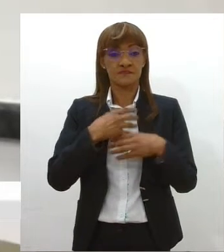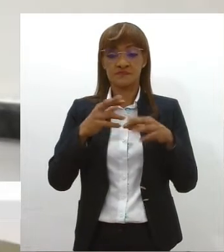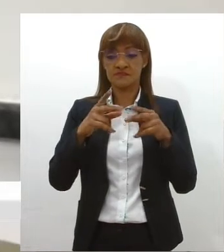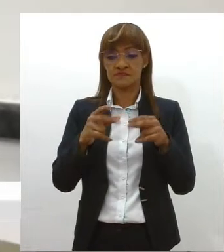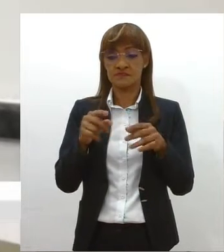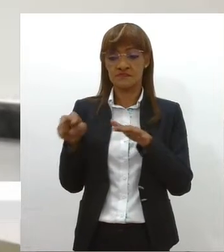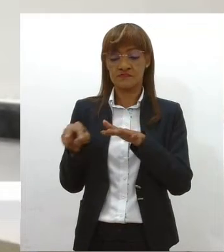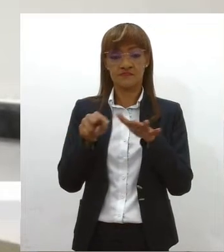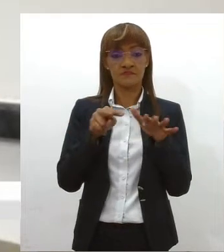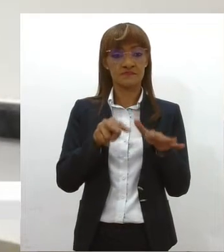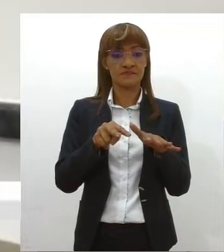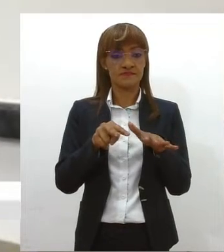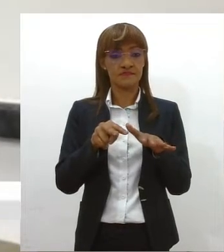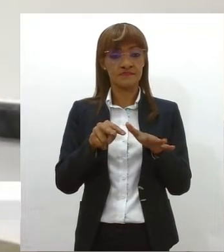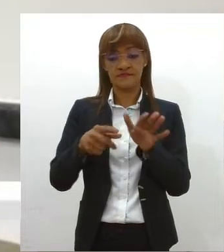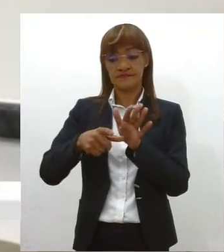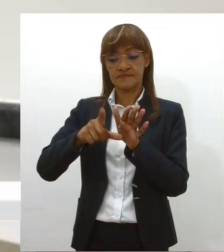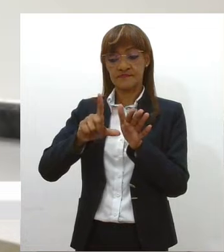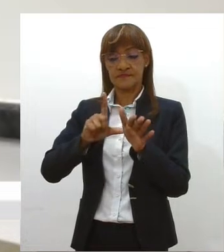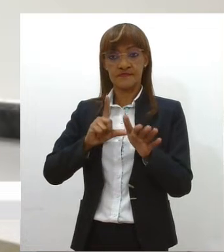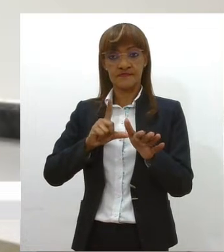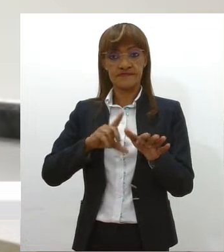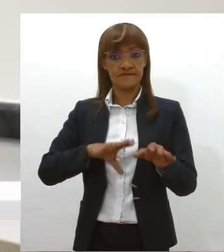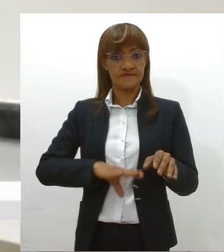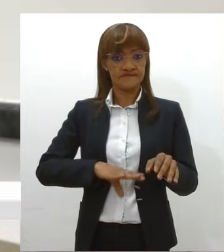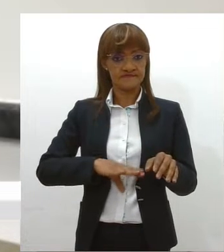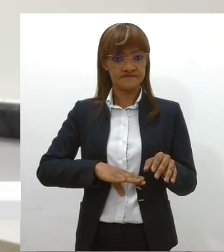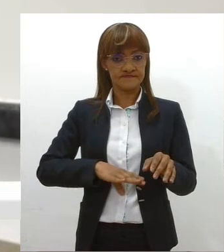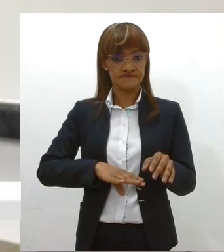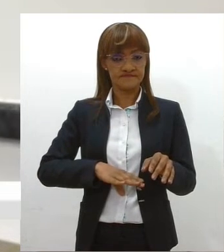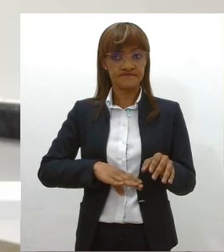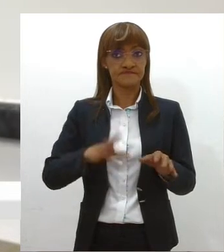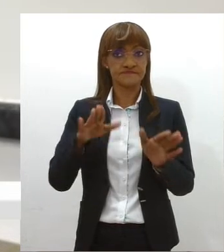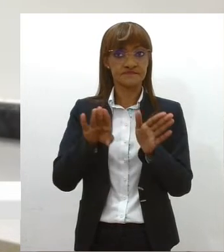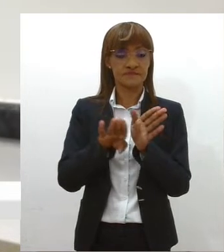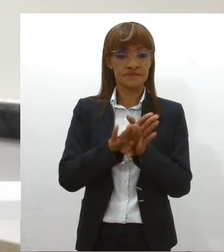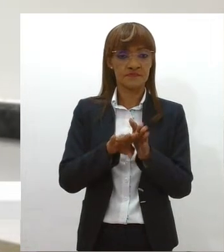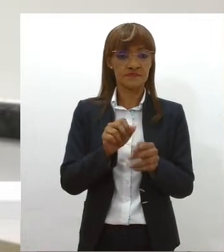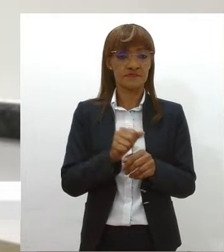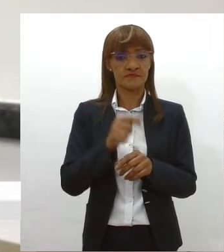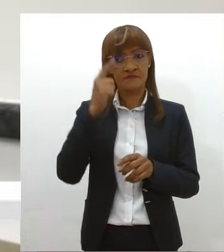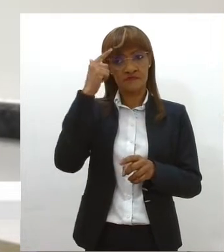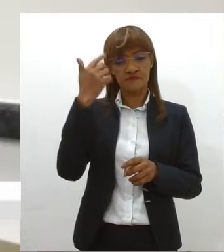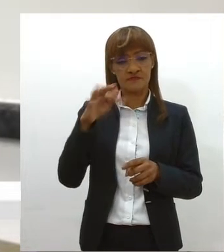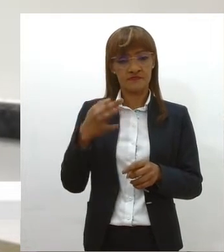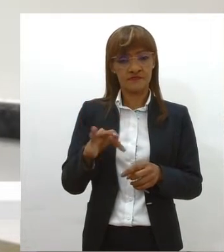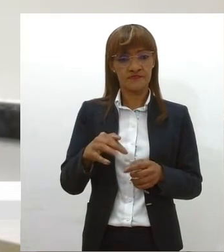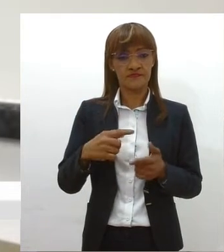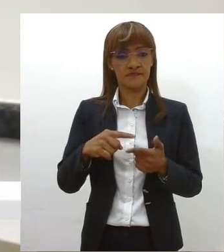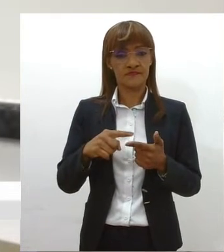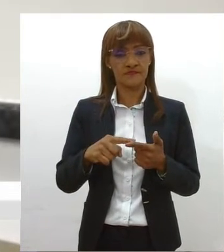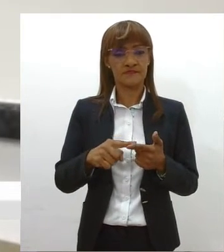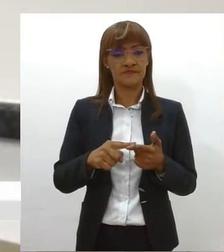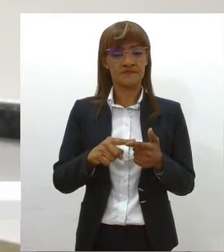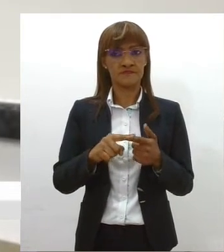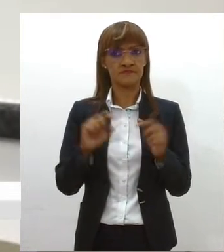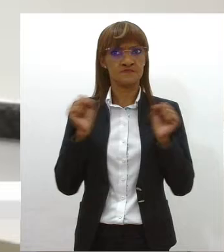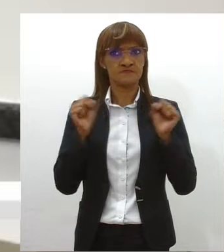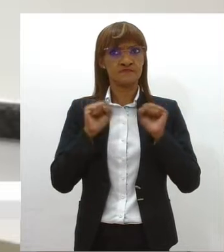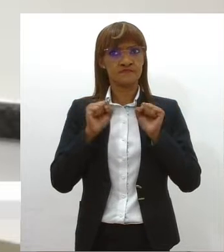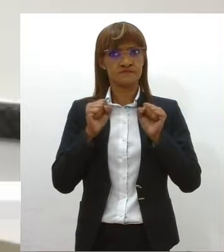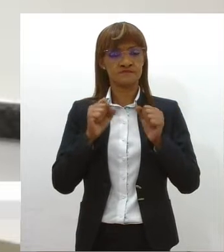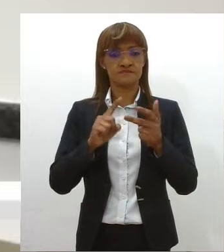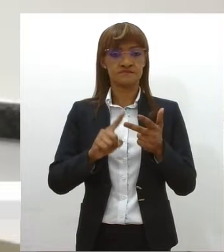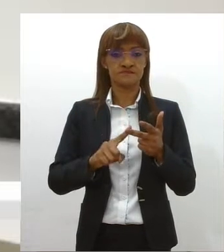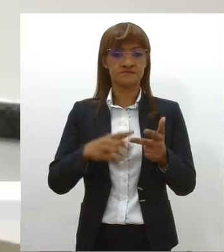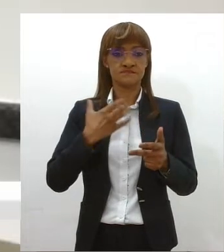de uma semana antes da menstruação chegar, certo? Então, sintomas como dor de cabeça, irritabilidade, compulsão por